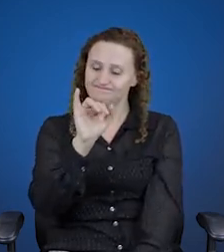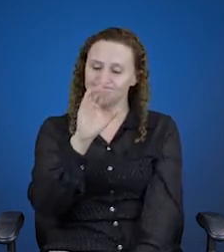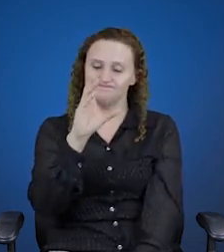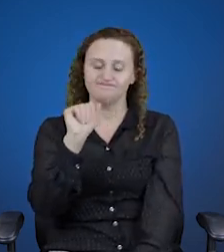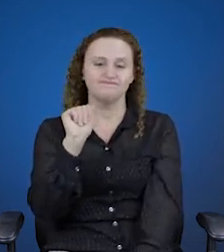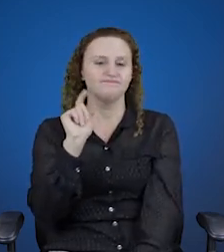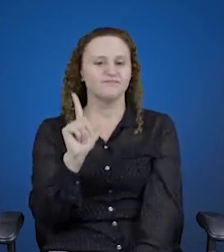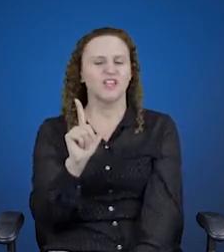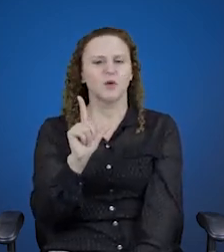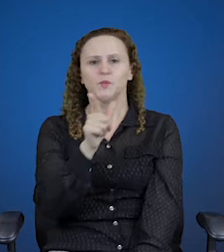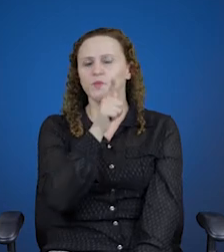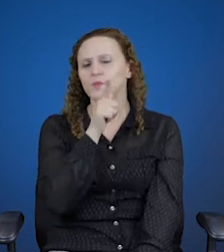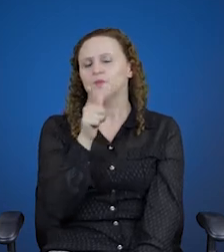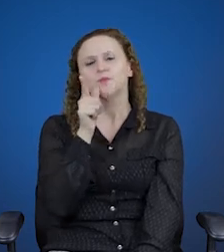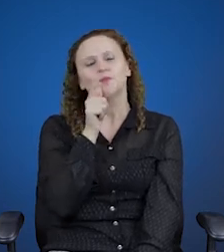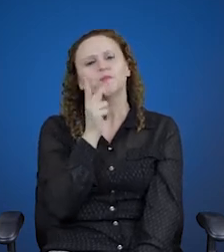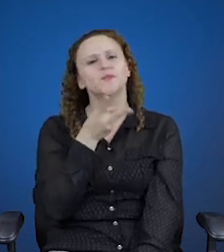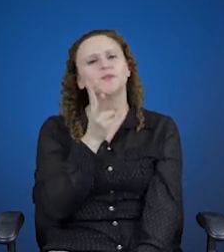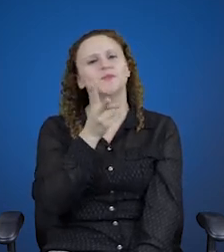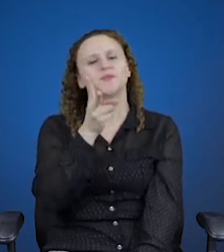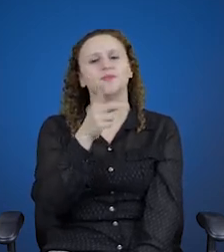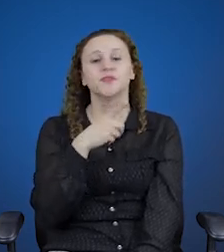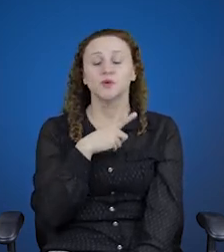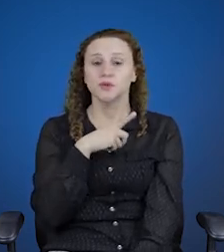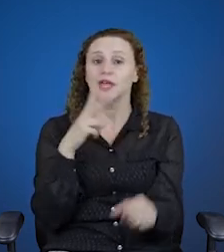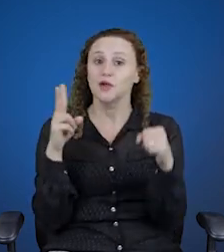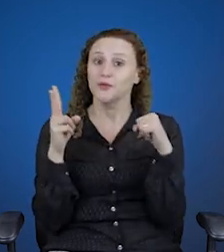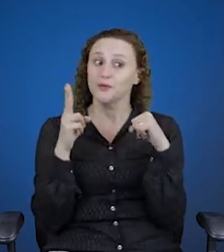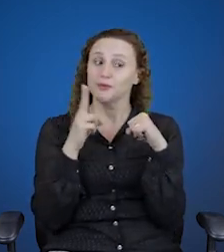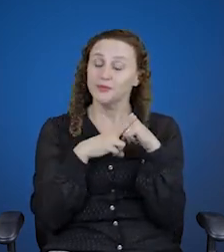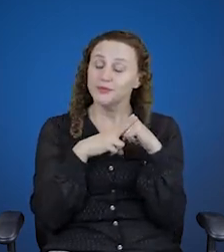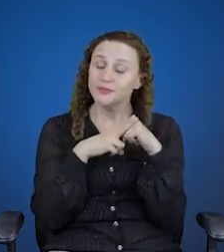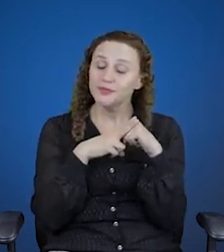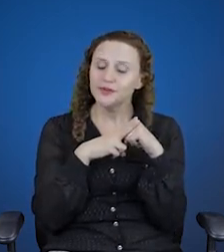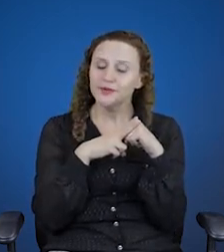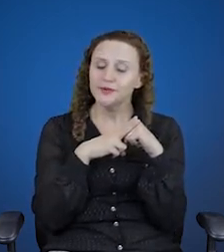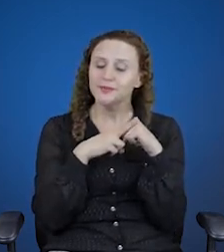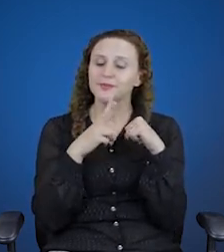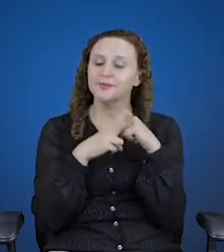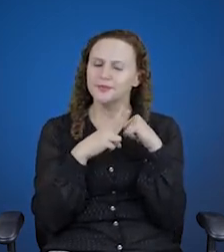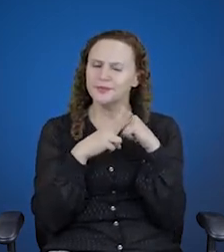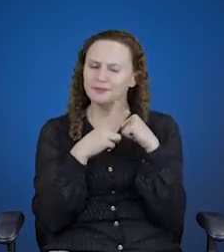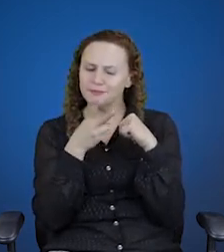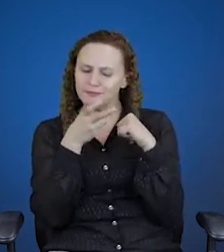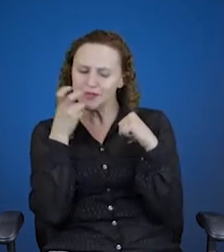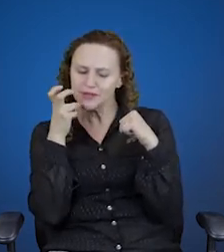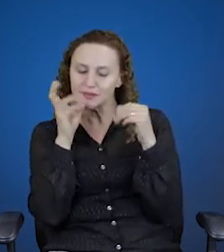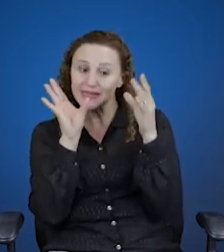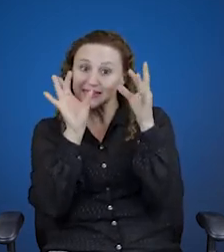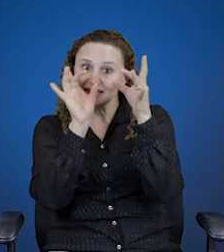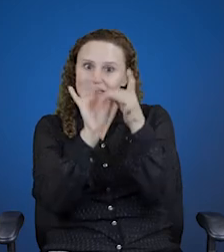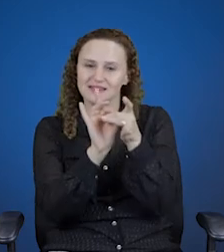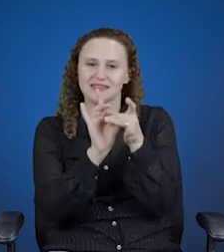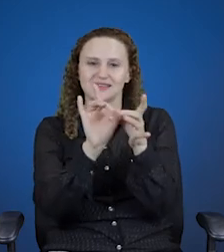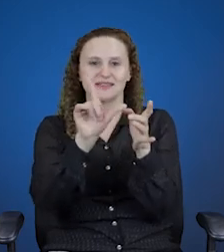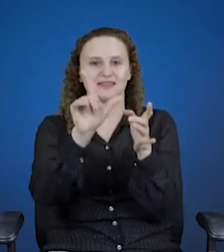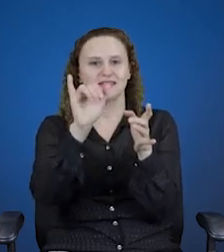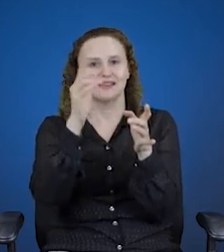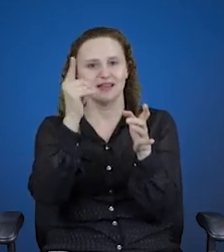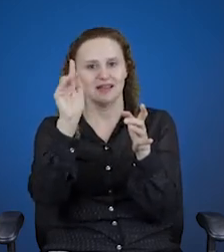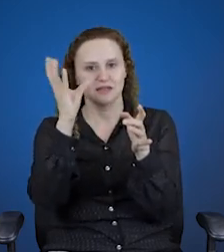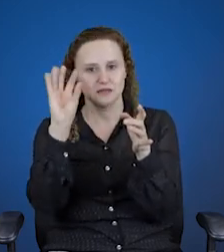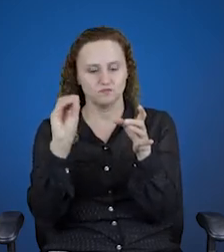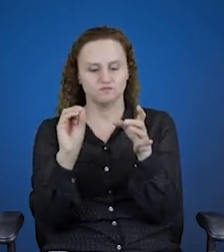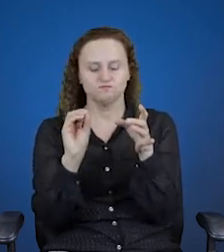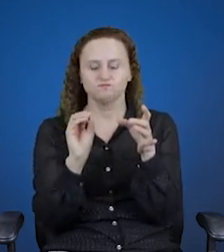latim sempre que eu tiver um verbo e perceber que é de ligação e